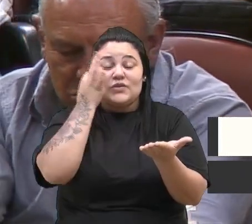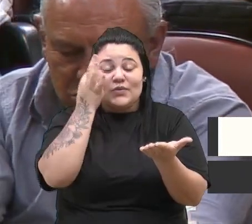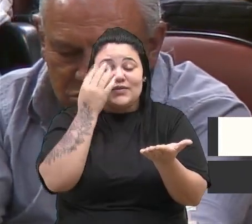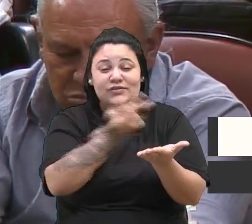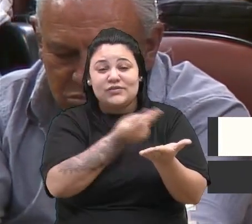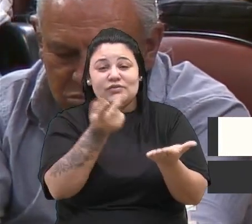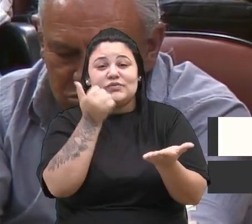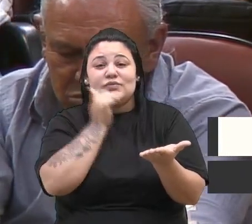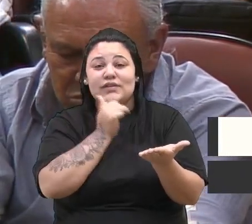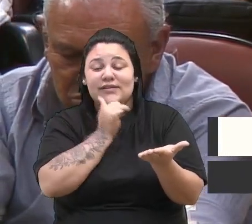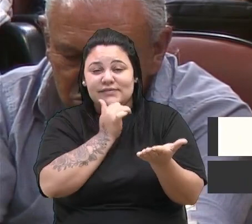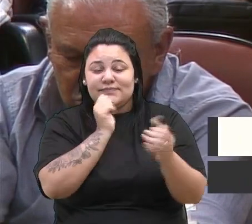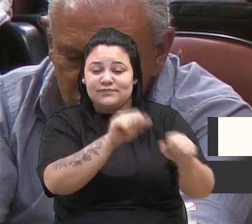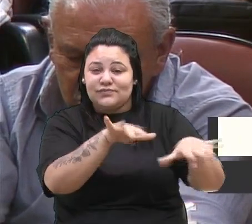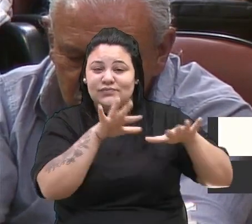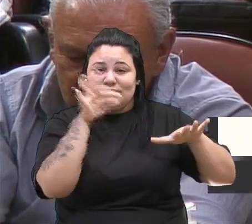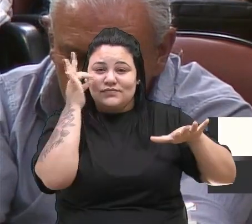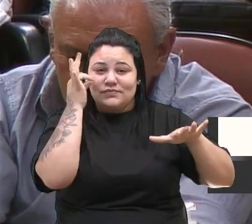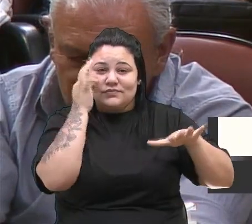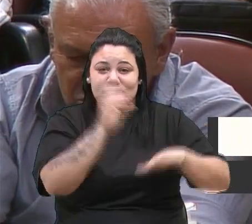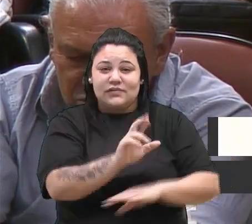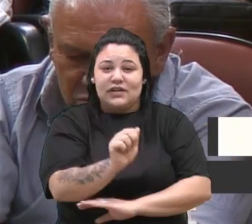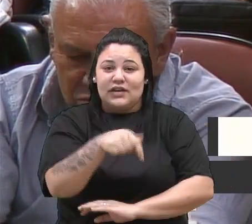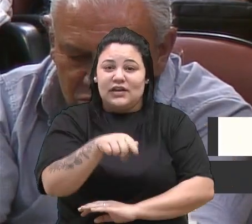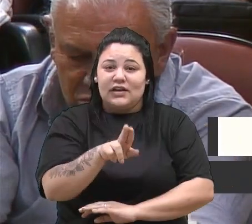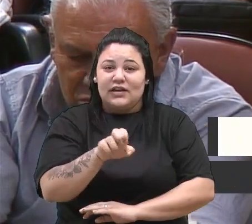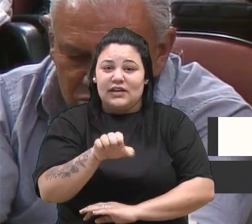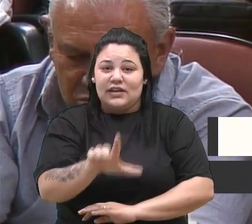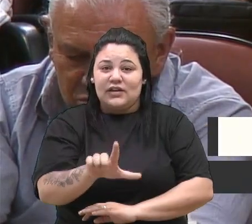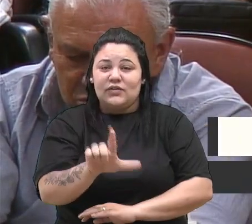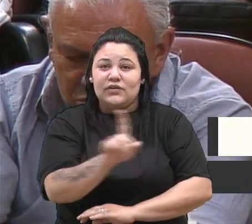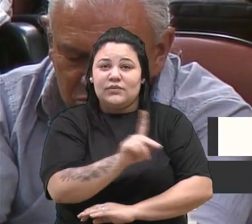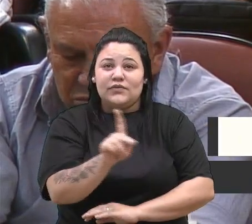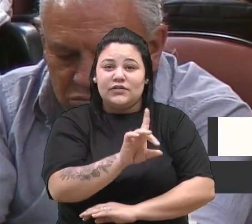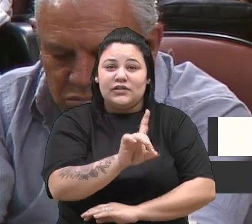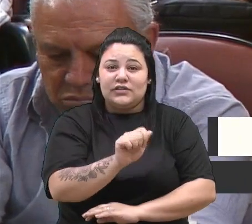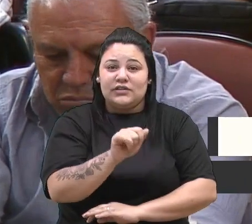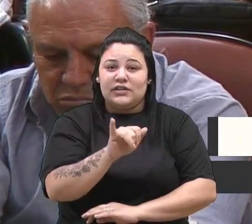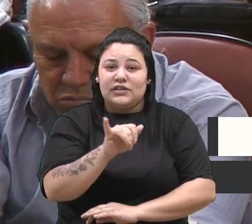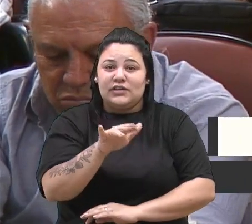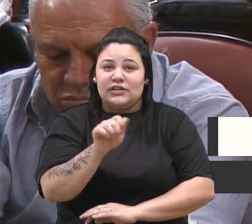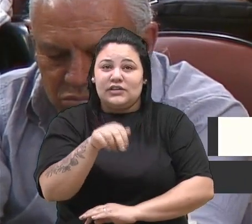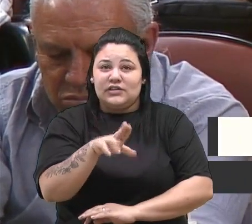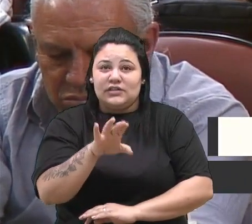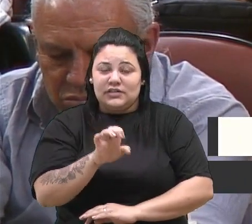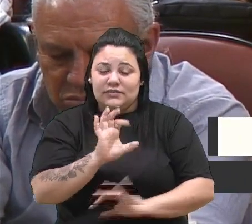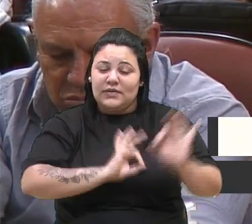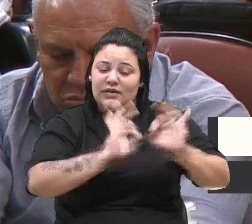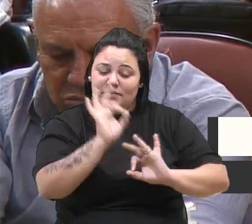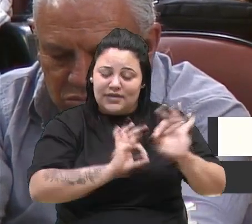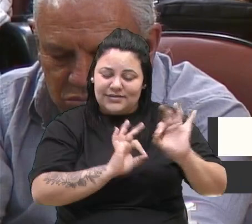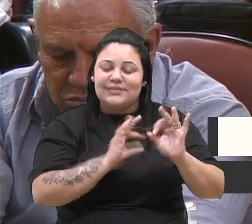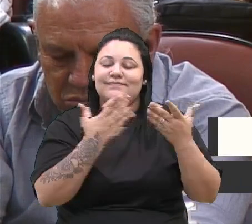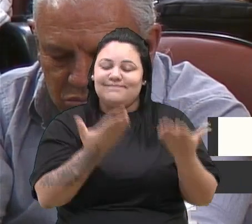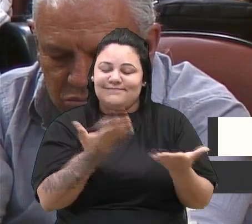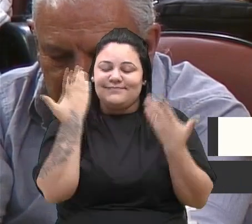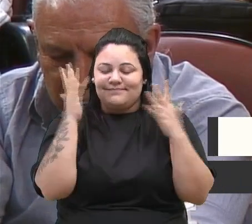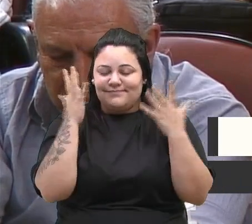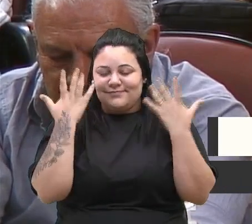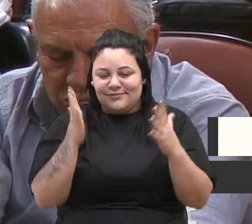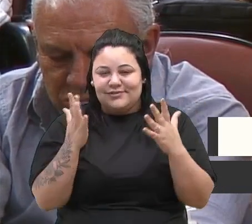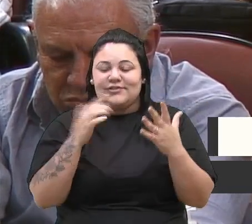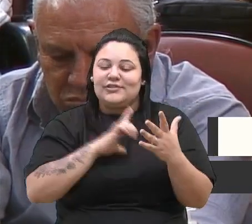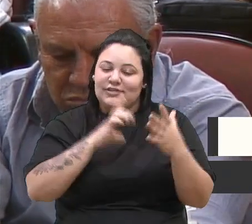estão aqui no plenário, a Raquel Durante e a professora Daiane Cavalli. Meus parabéns por esse projeto de vocês e que com